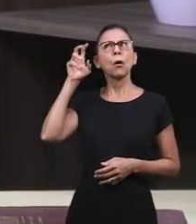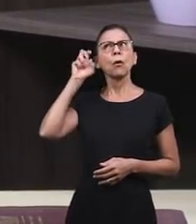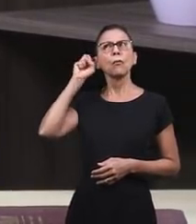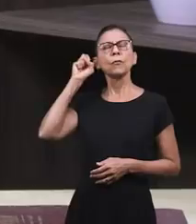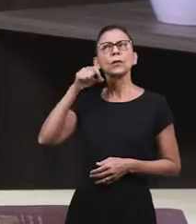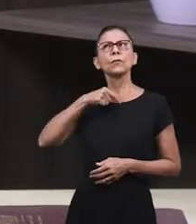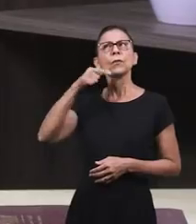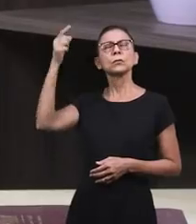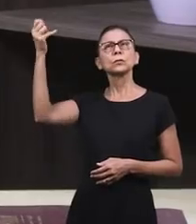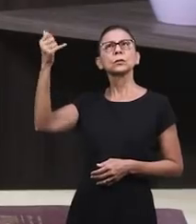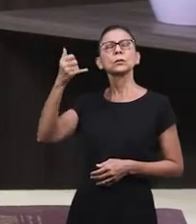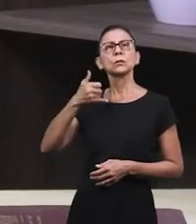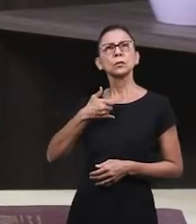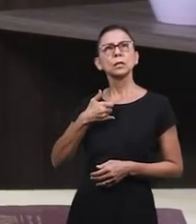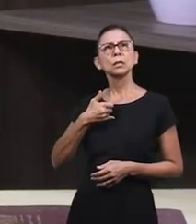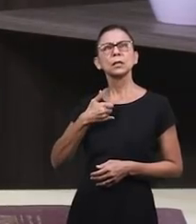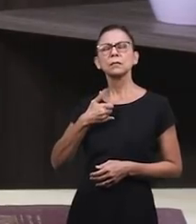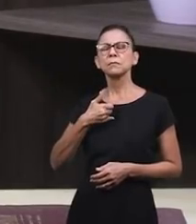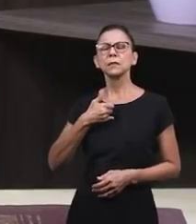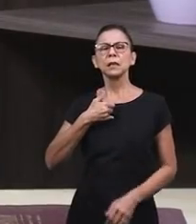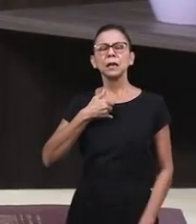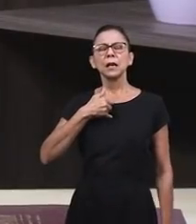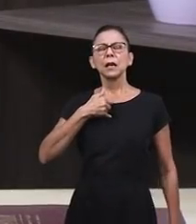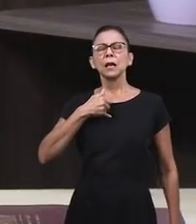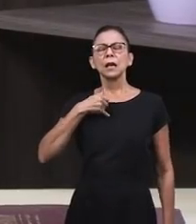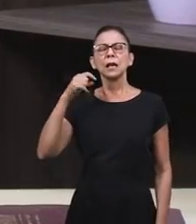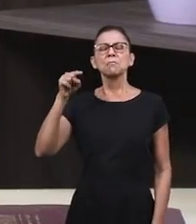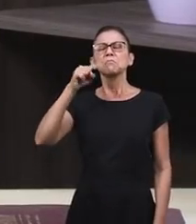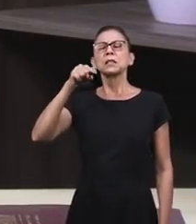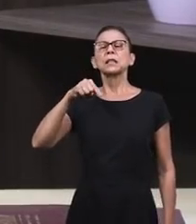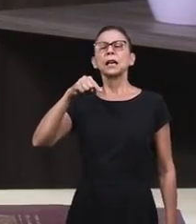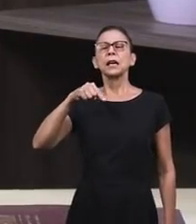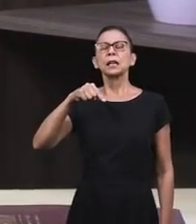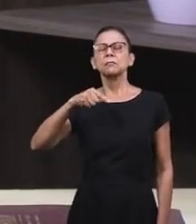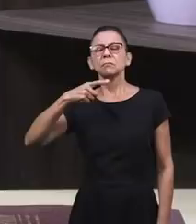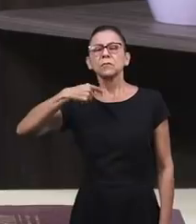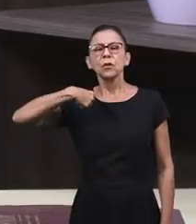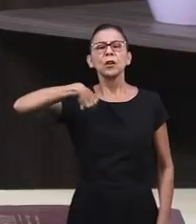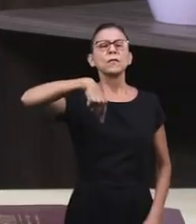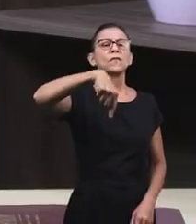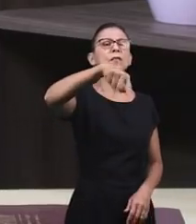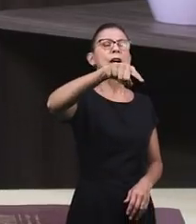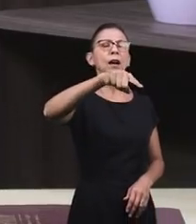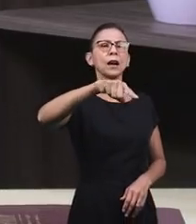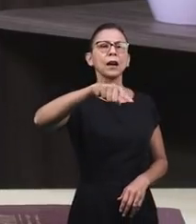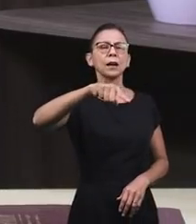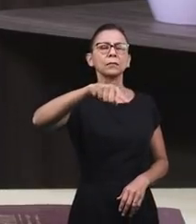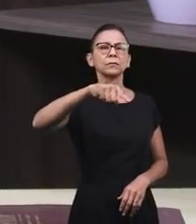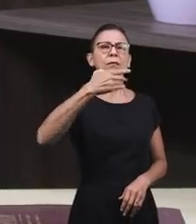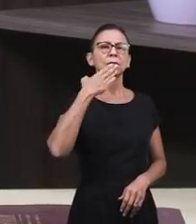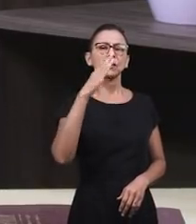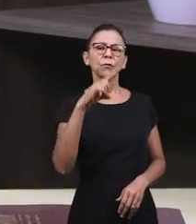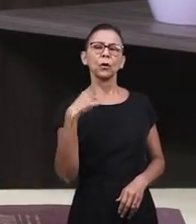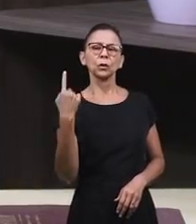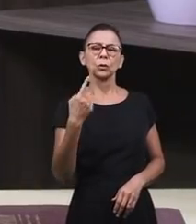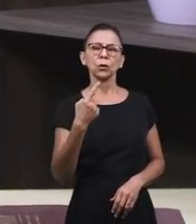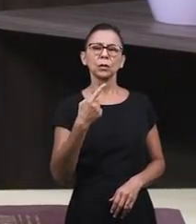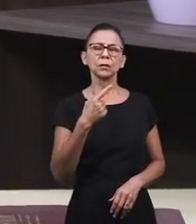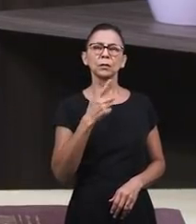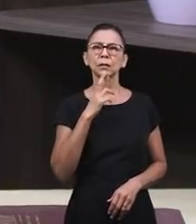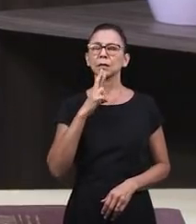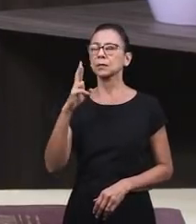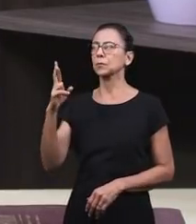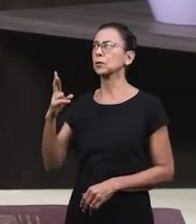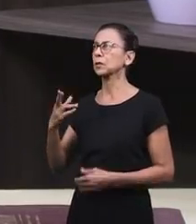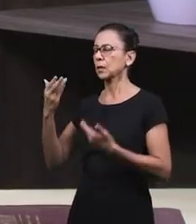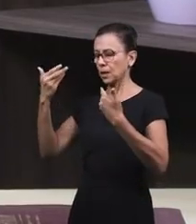Senhor que dizia: A quem enviarei e quem há de ir por nós? Então disse eu: Eis-me